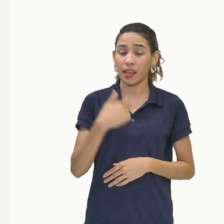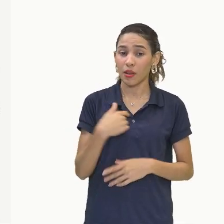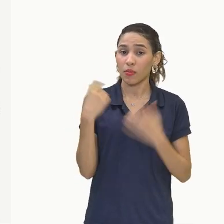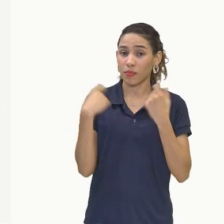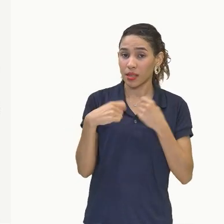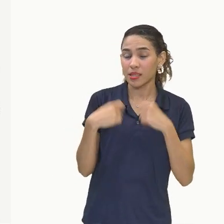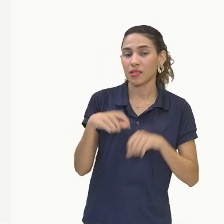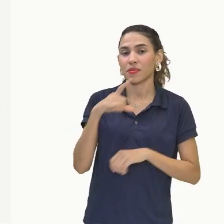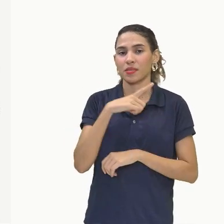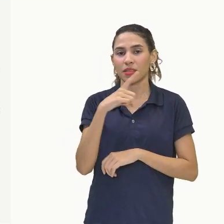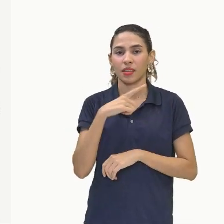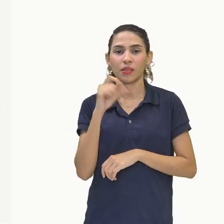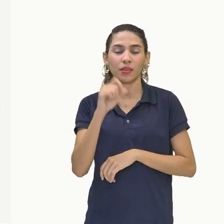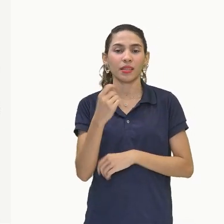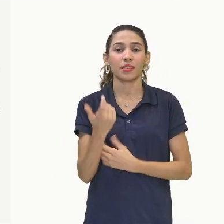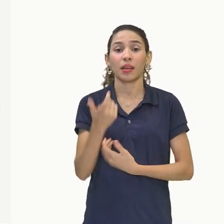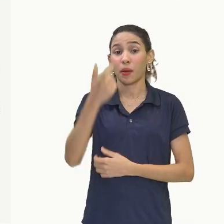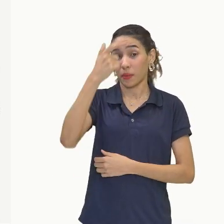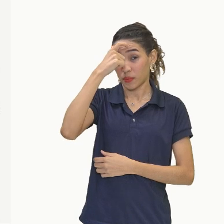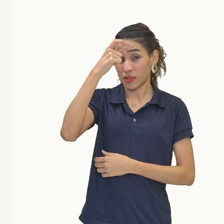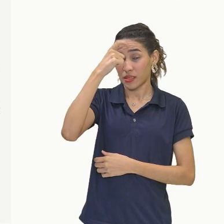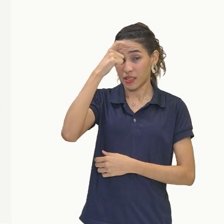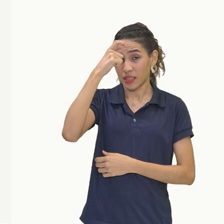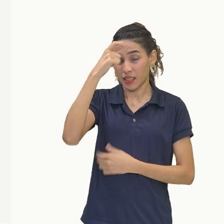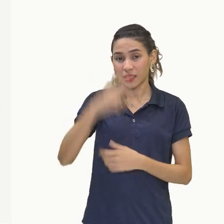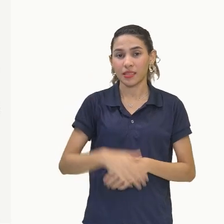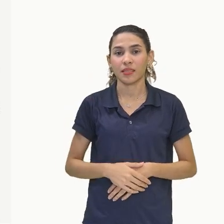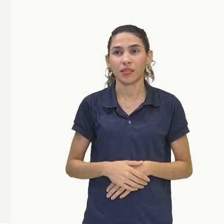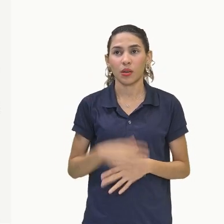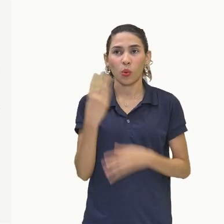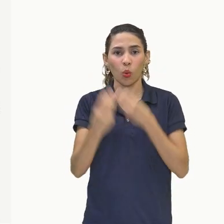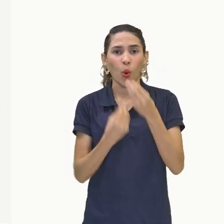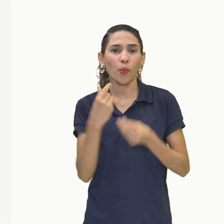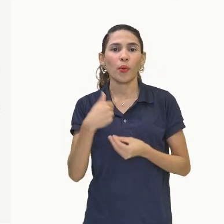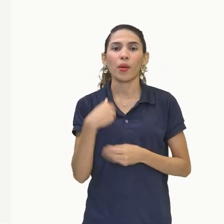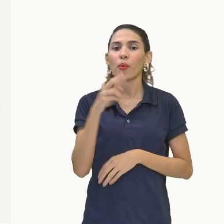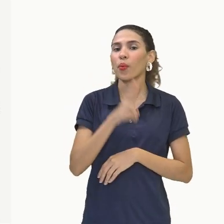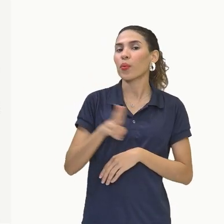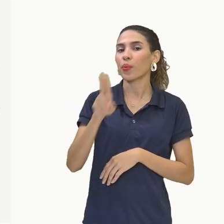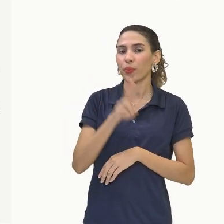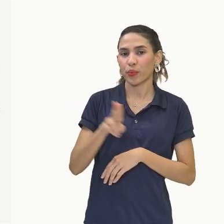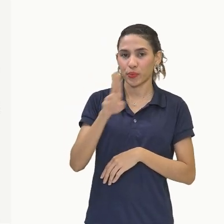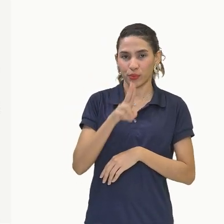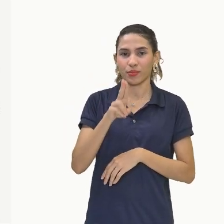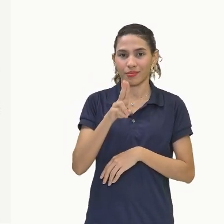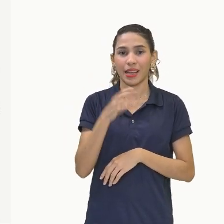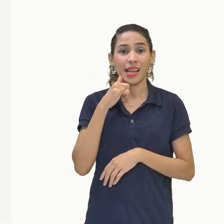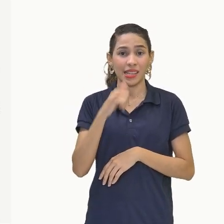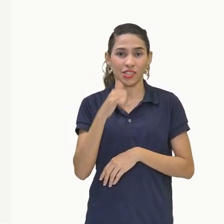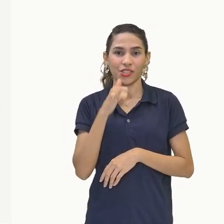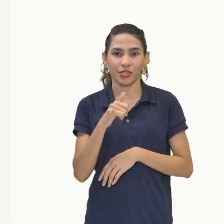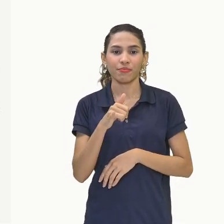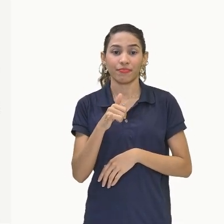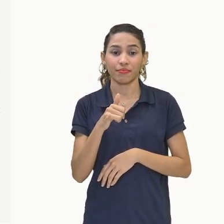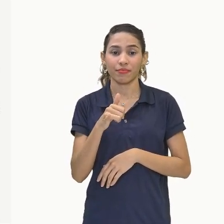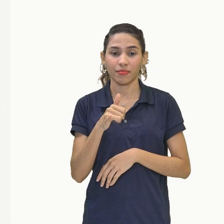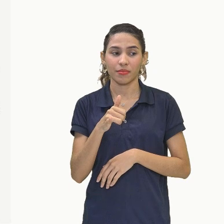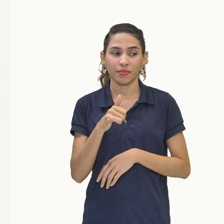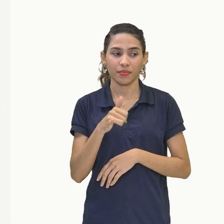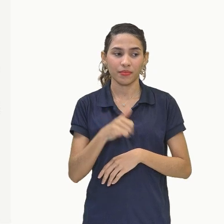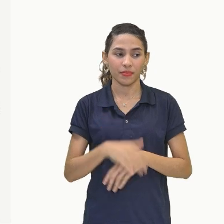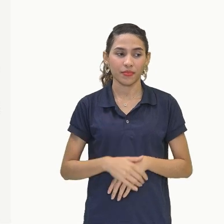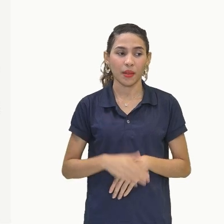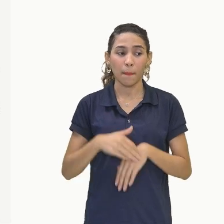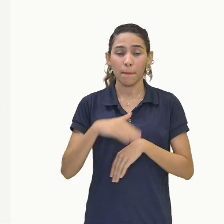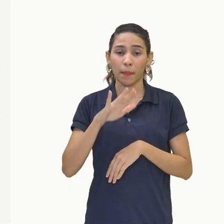ter a consciência de aonde é que eu estou utilizando, aonde eu estou gastando a energia. Aí,